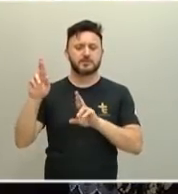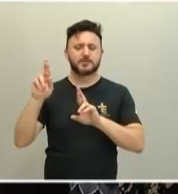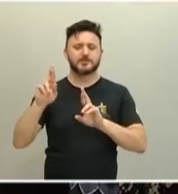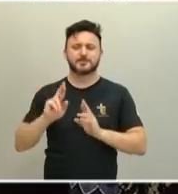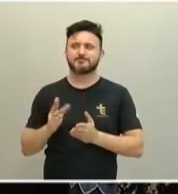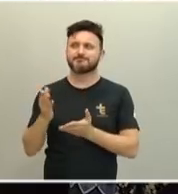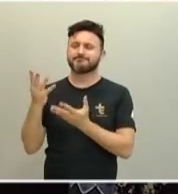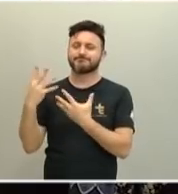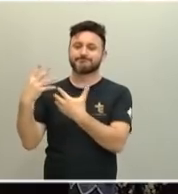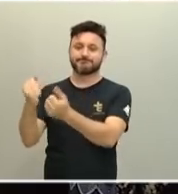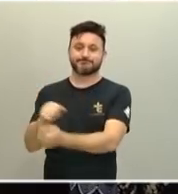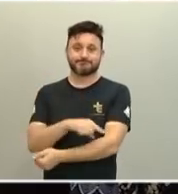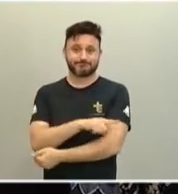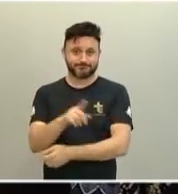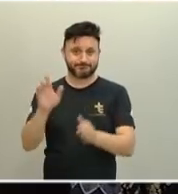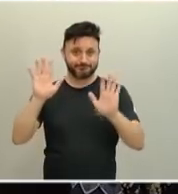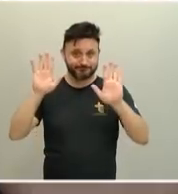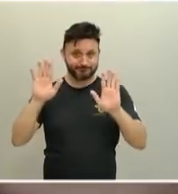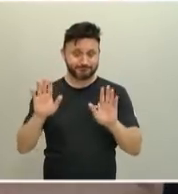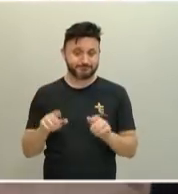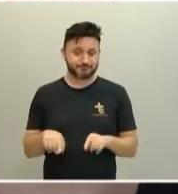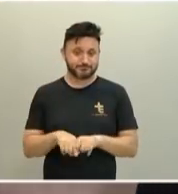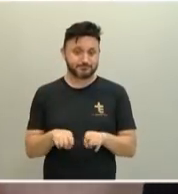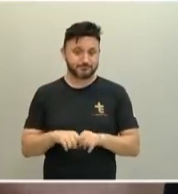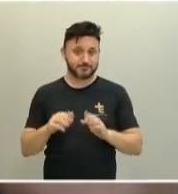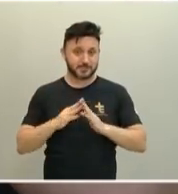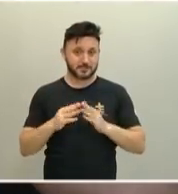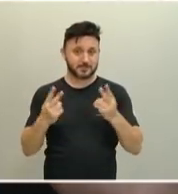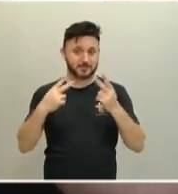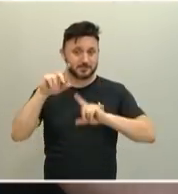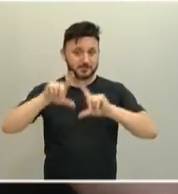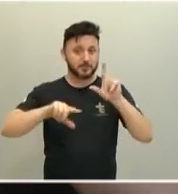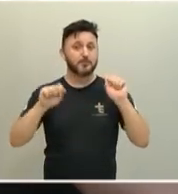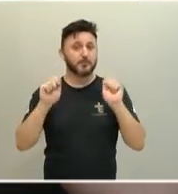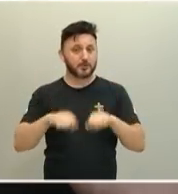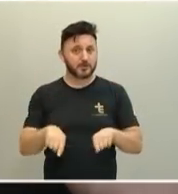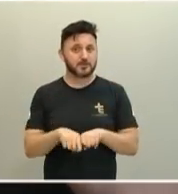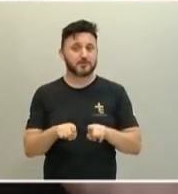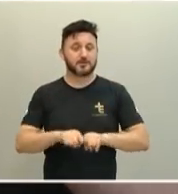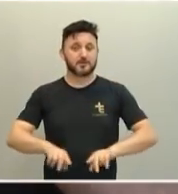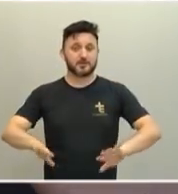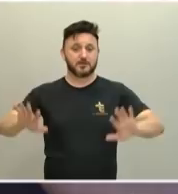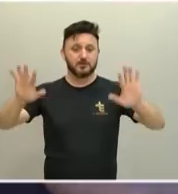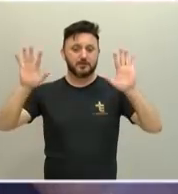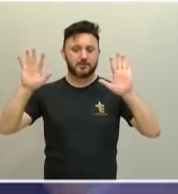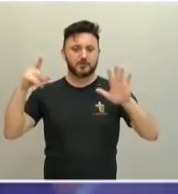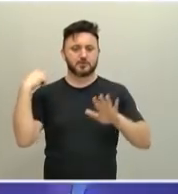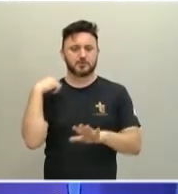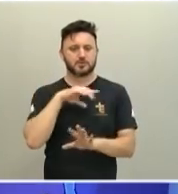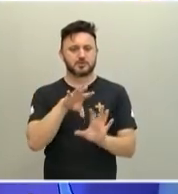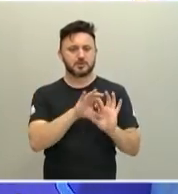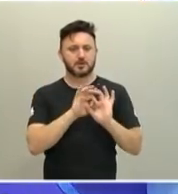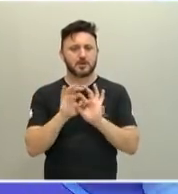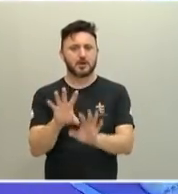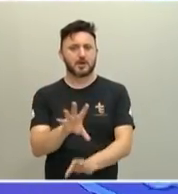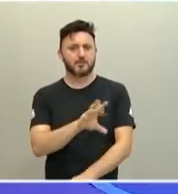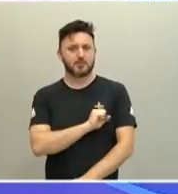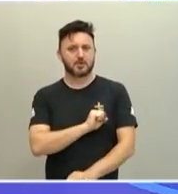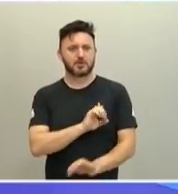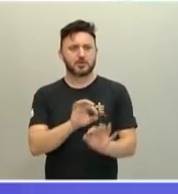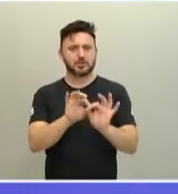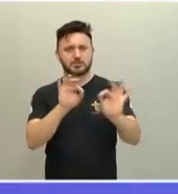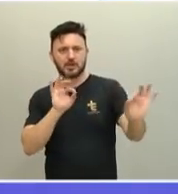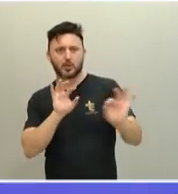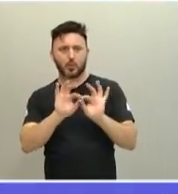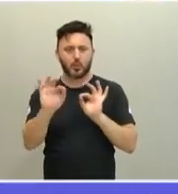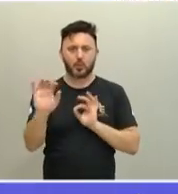céu, você em casa também, reza com a gente. Aqui nós estamos numa sintonia de amor, estamos unidos, não há mais distância. A